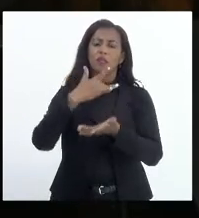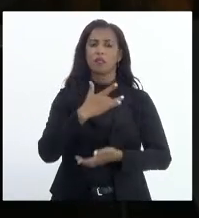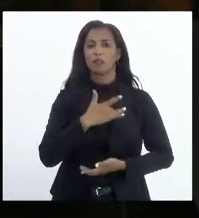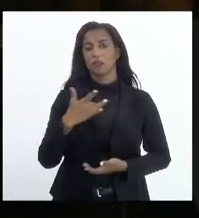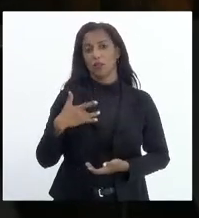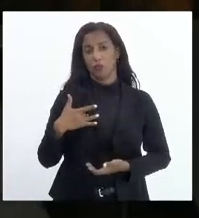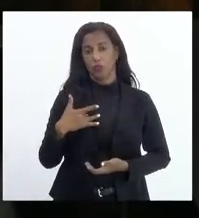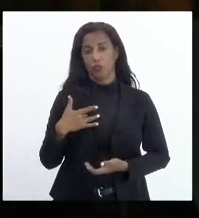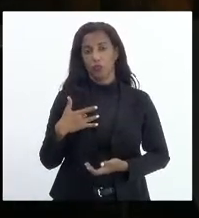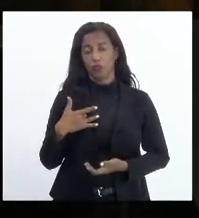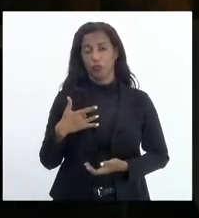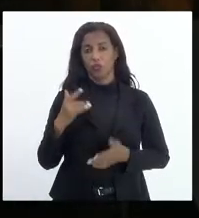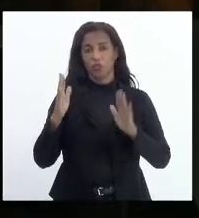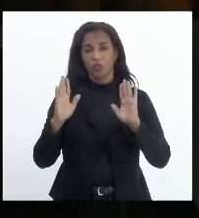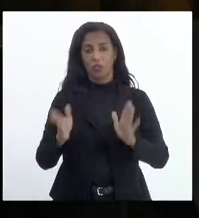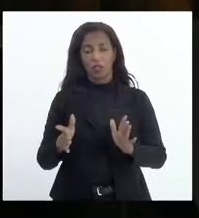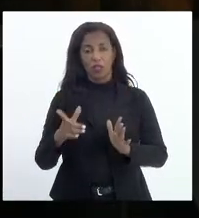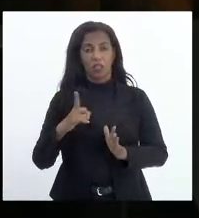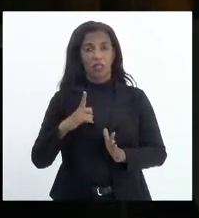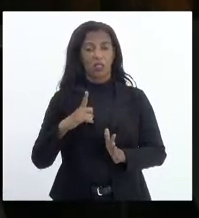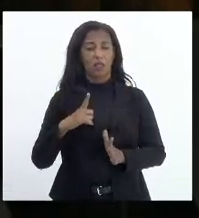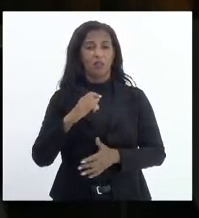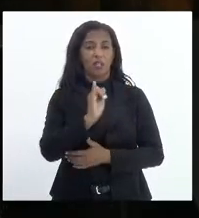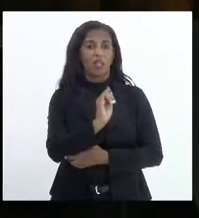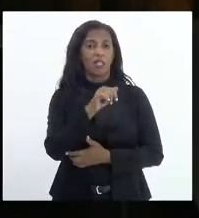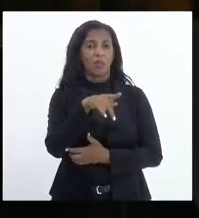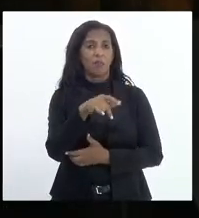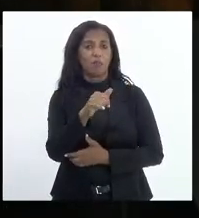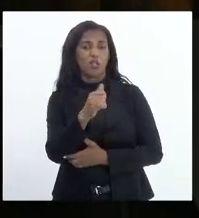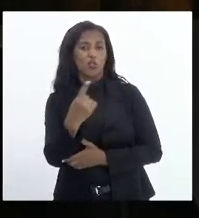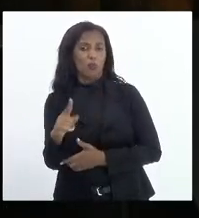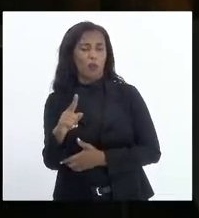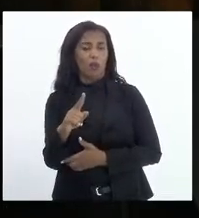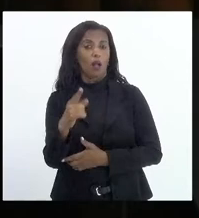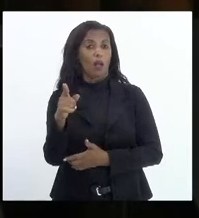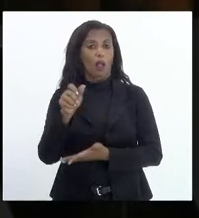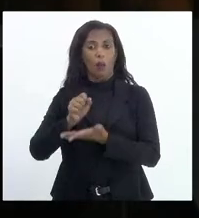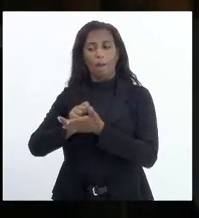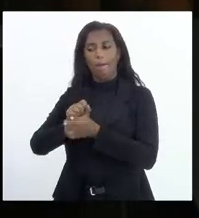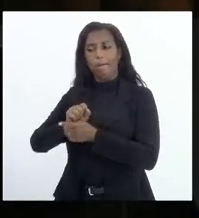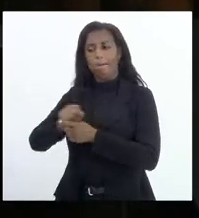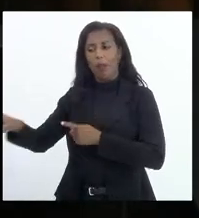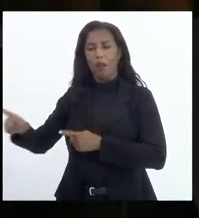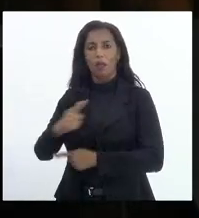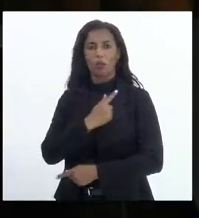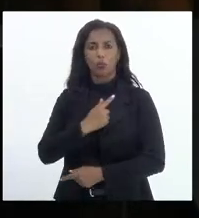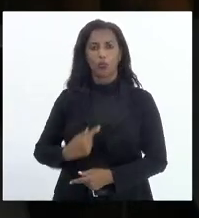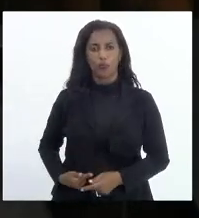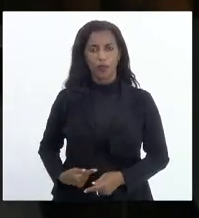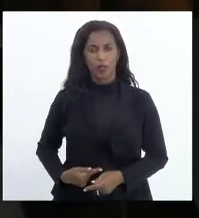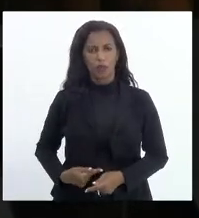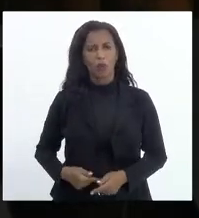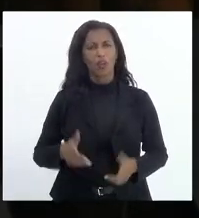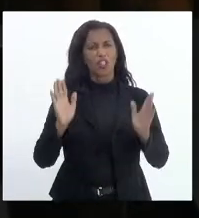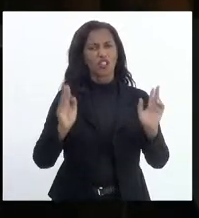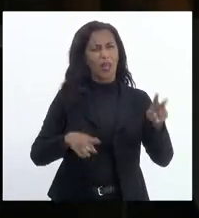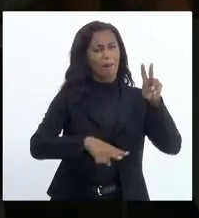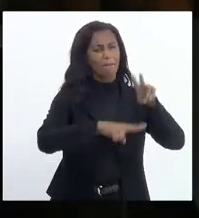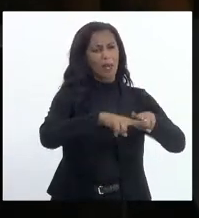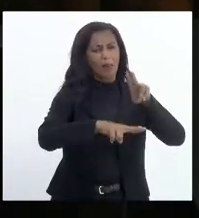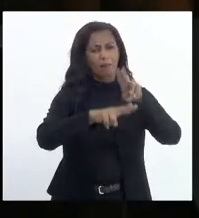Saúde que levou a impeachment de um governador o e tantas e tantas prisões